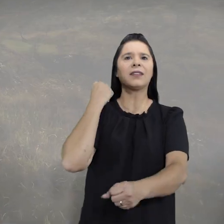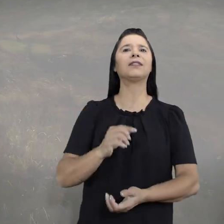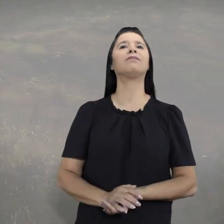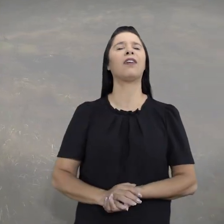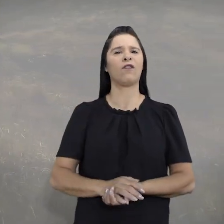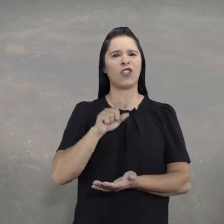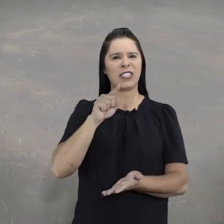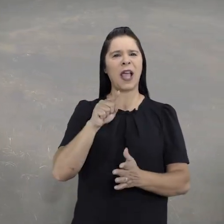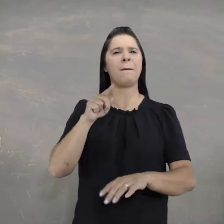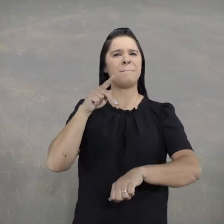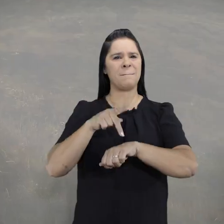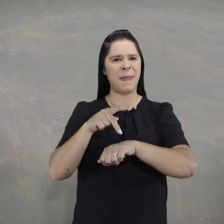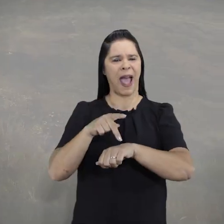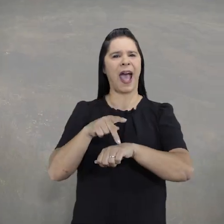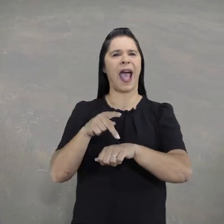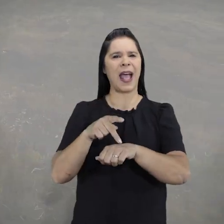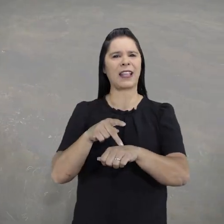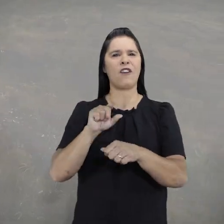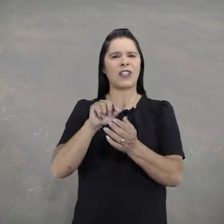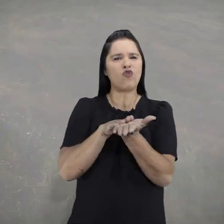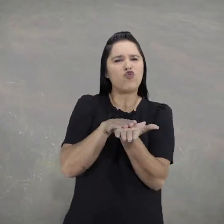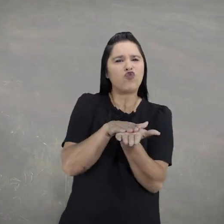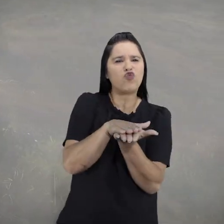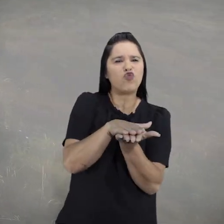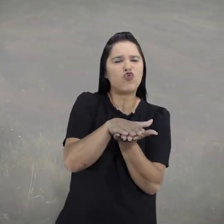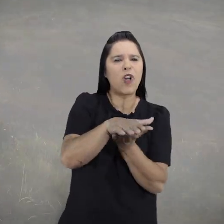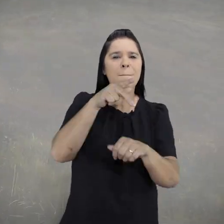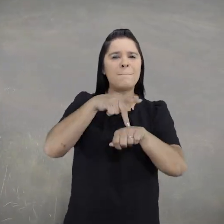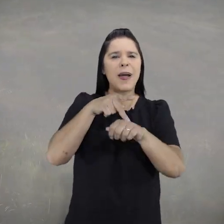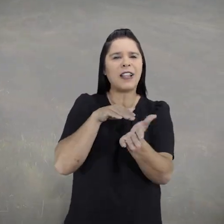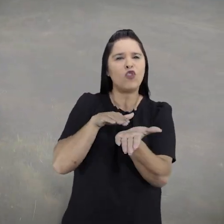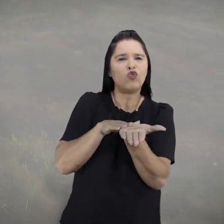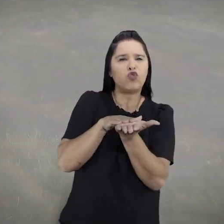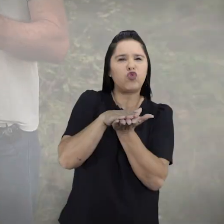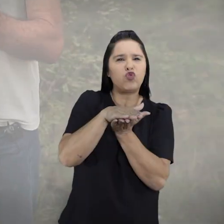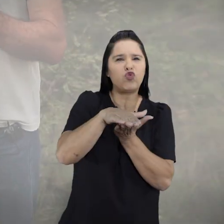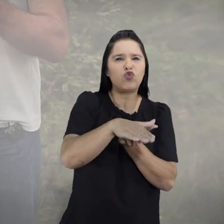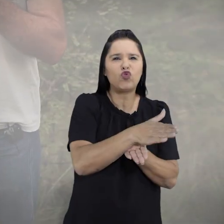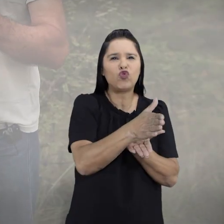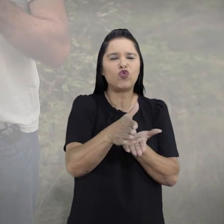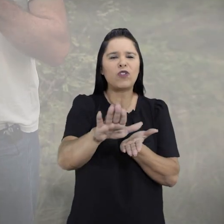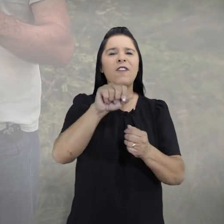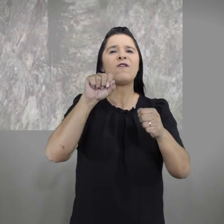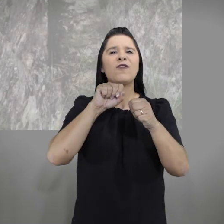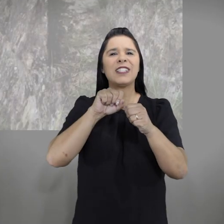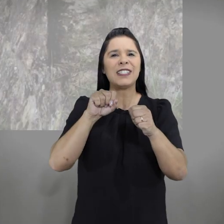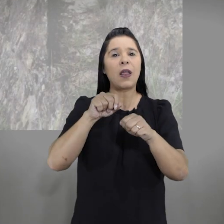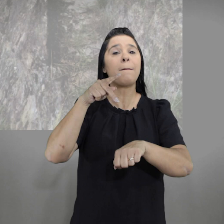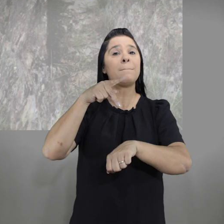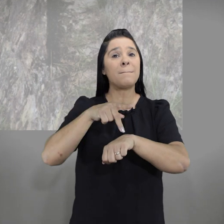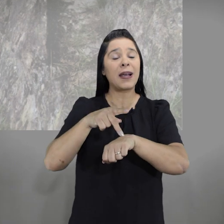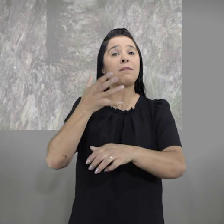Você cortar uma pedra e fazer um nível dela, cerca a serra todinha. Fizeram em pedra